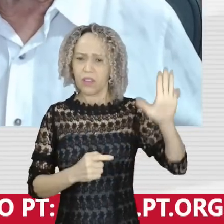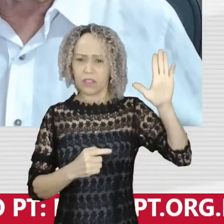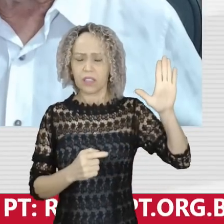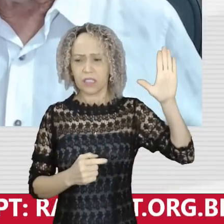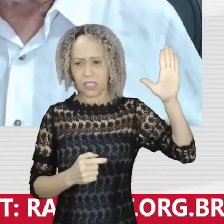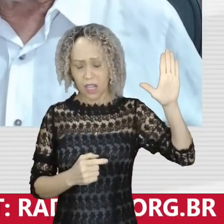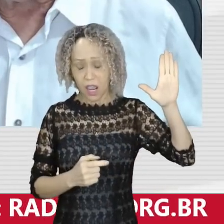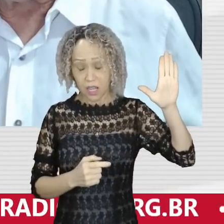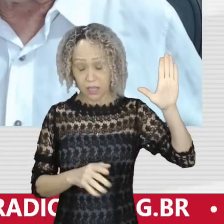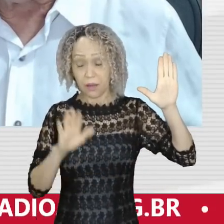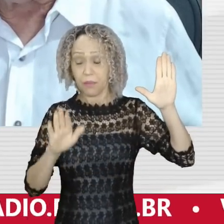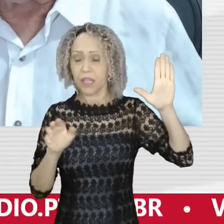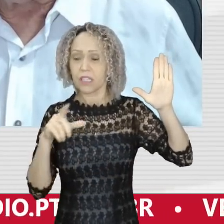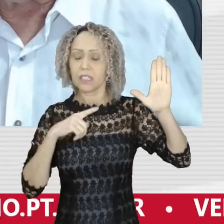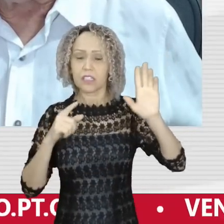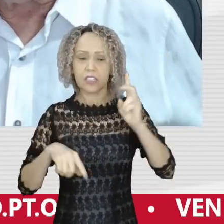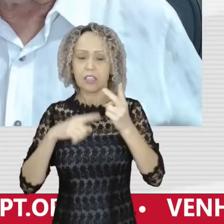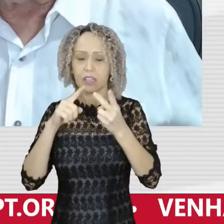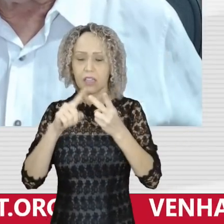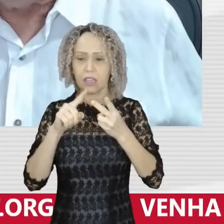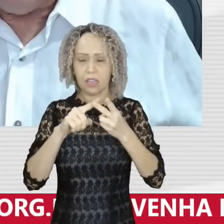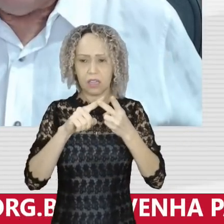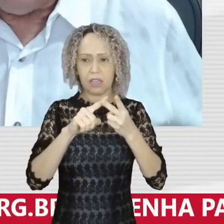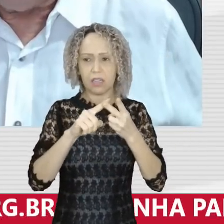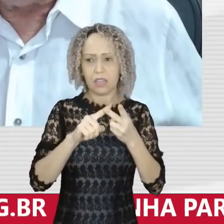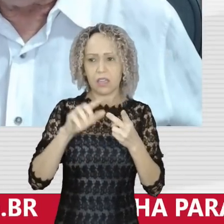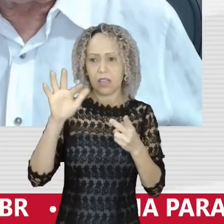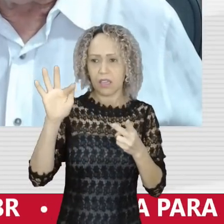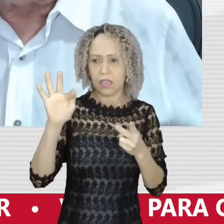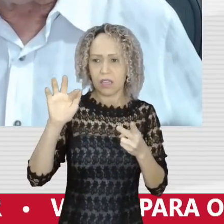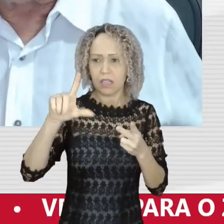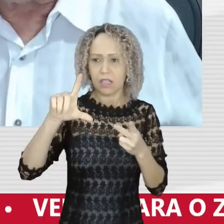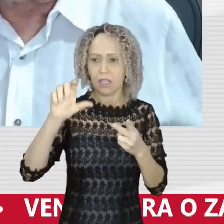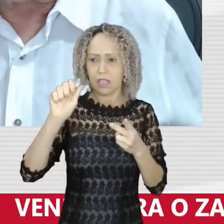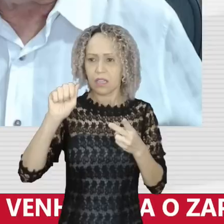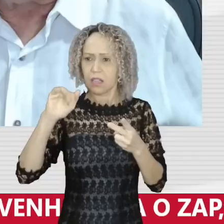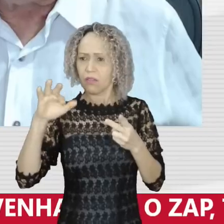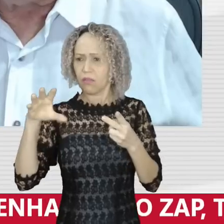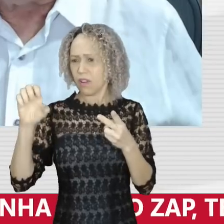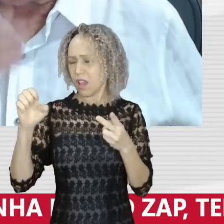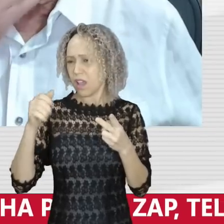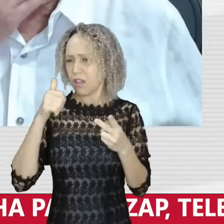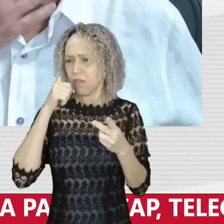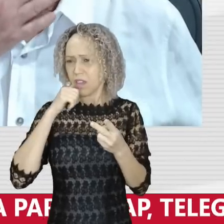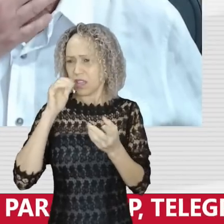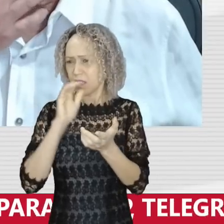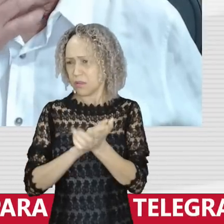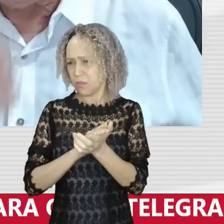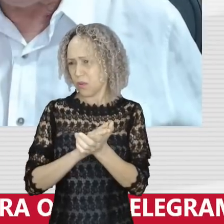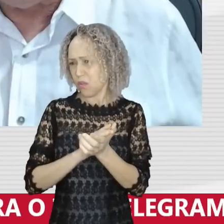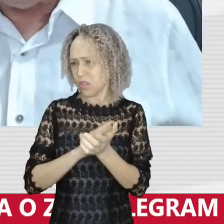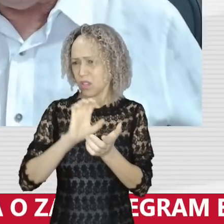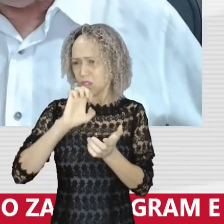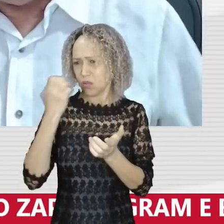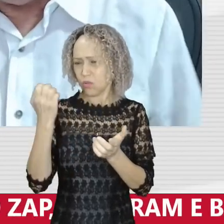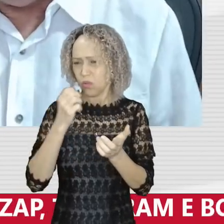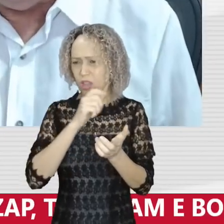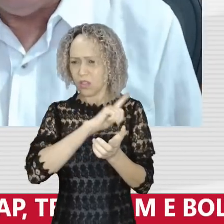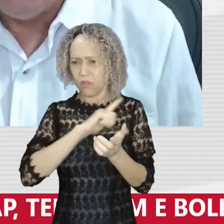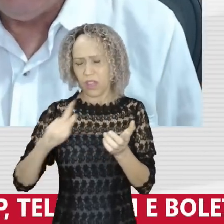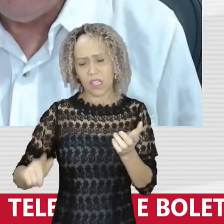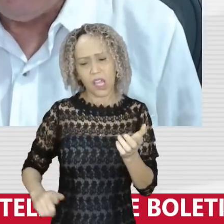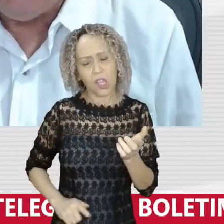esposa do ex-governador Roberto Arruda, né, que tem uma trajetória na cidade, que não vamos entrar aqui no mérito da vida